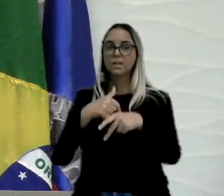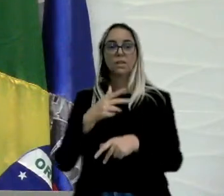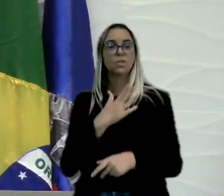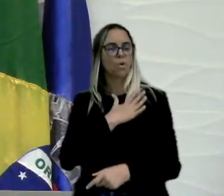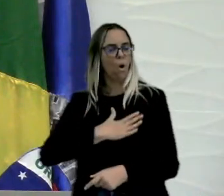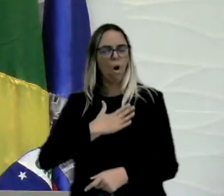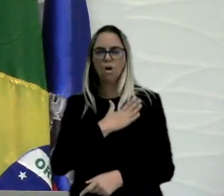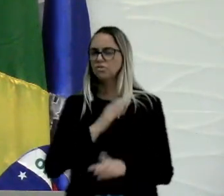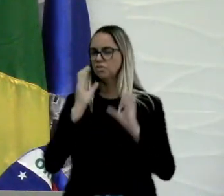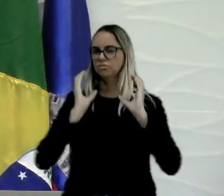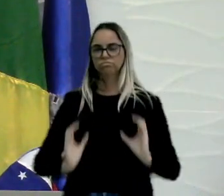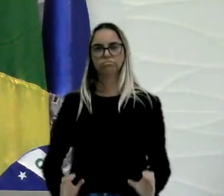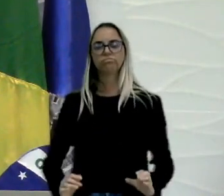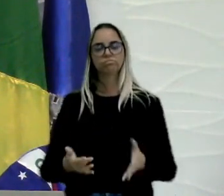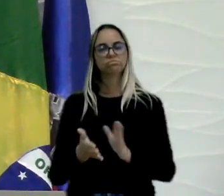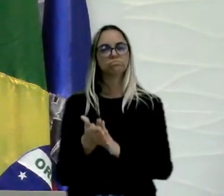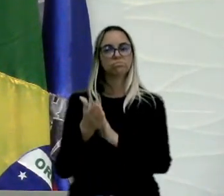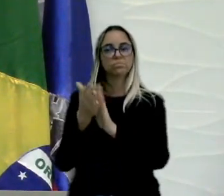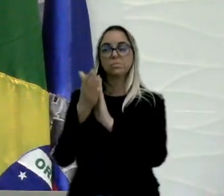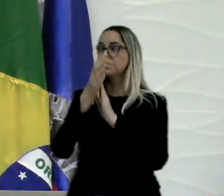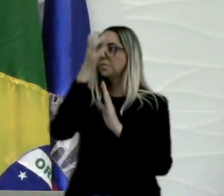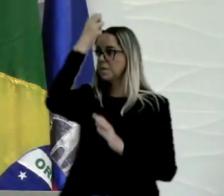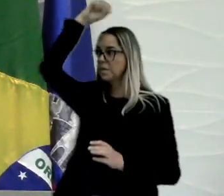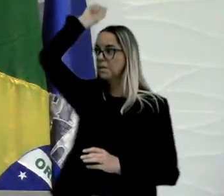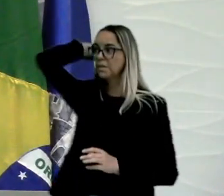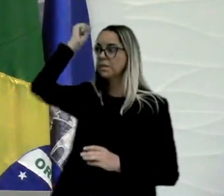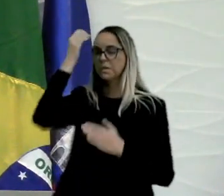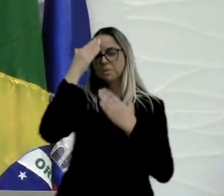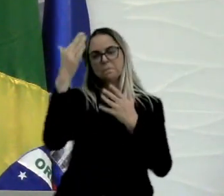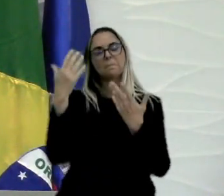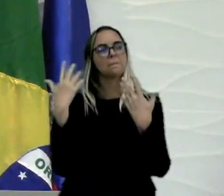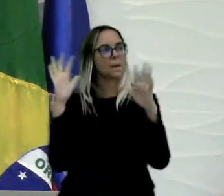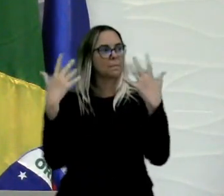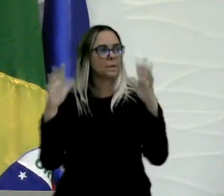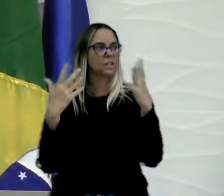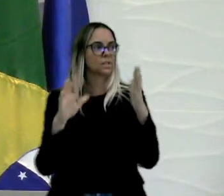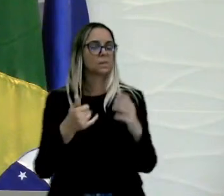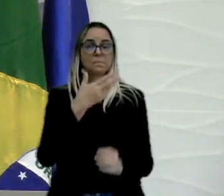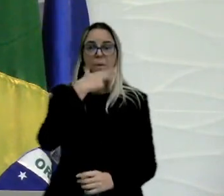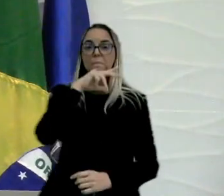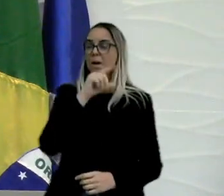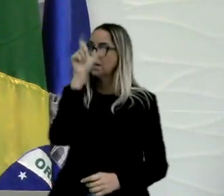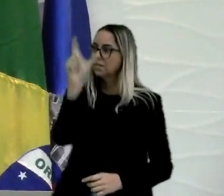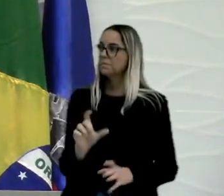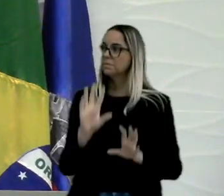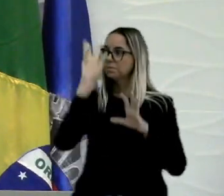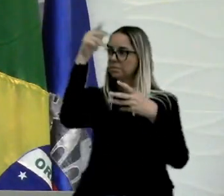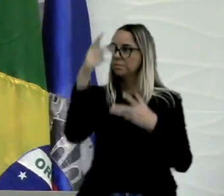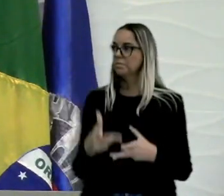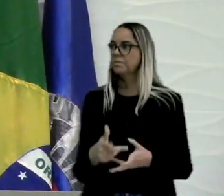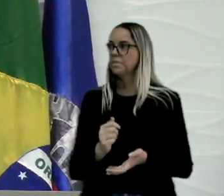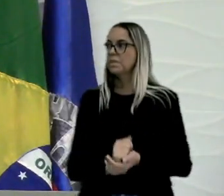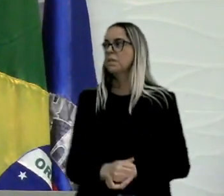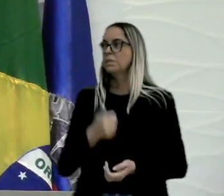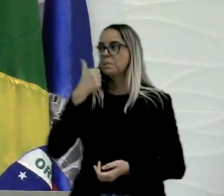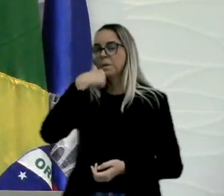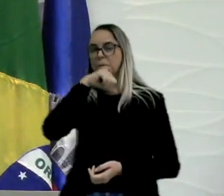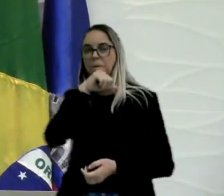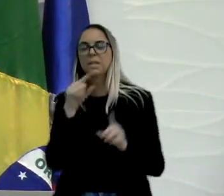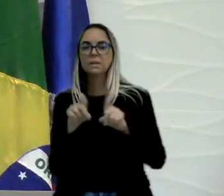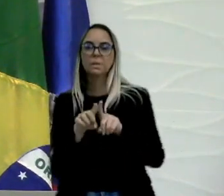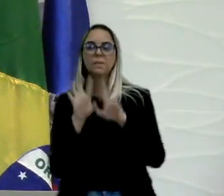cidadão viu parabéns porque seu pai ser esse homem de qualidade e sua mãe também toda sua